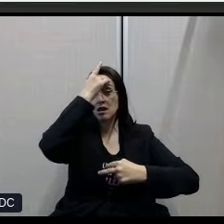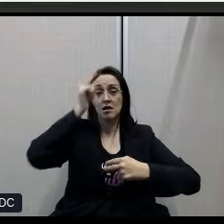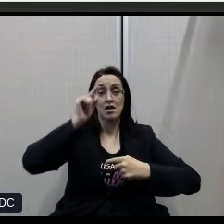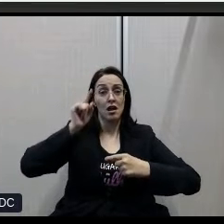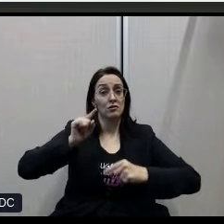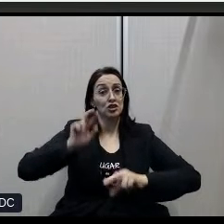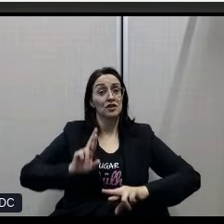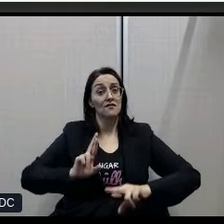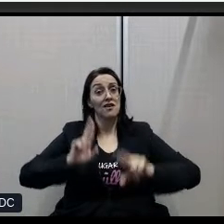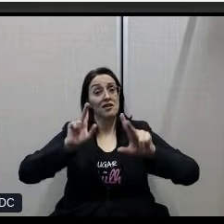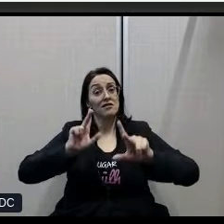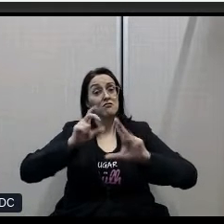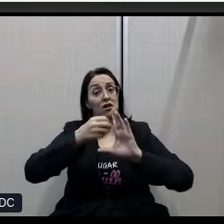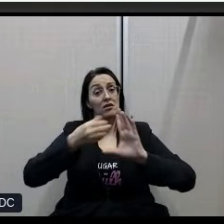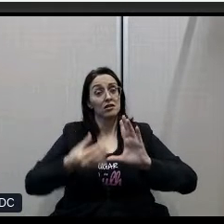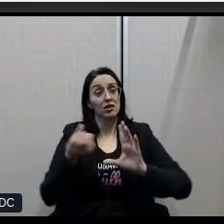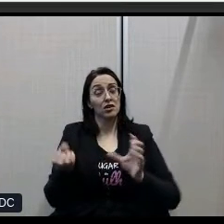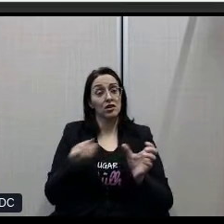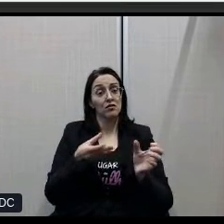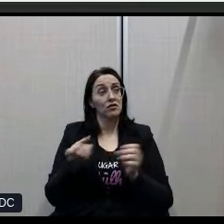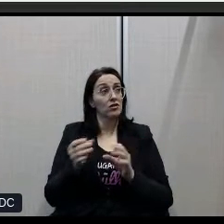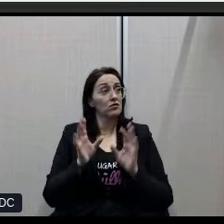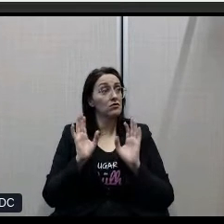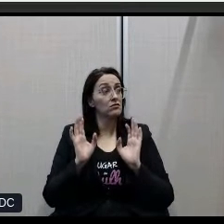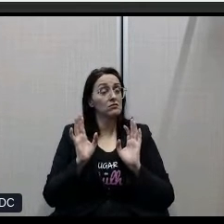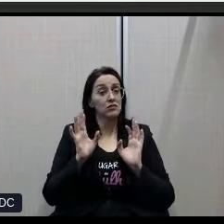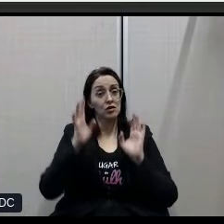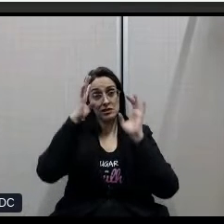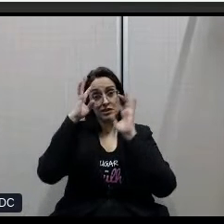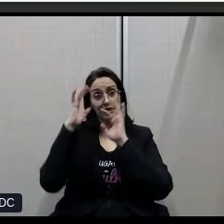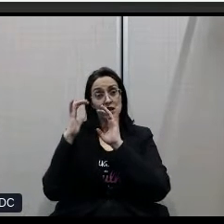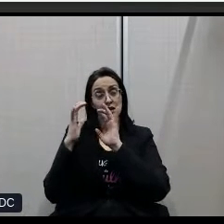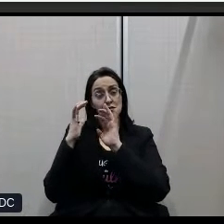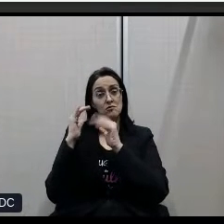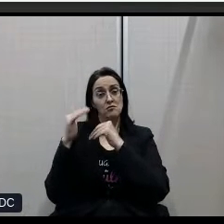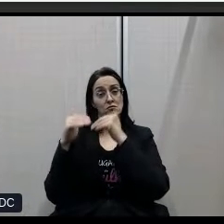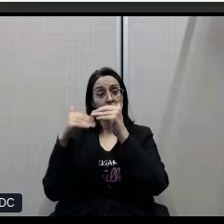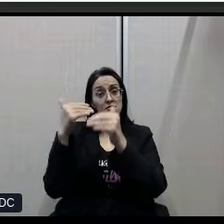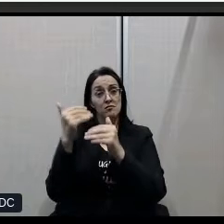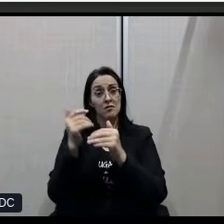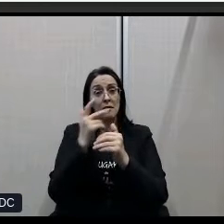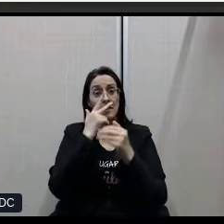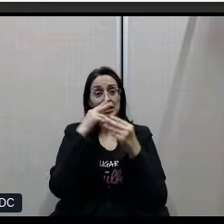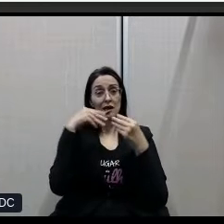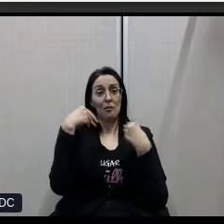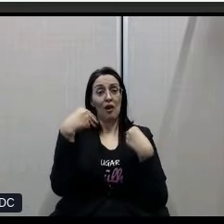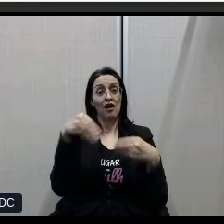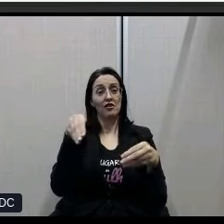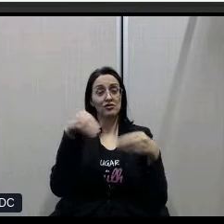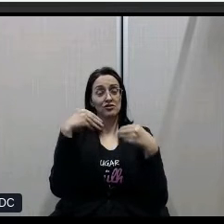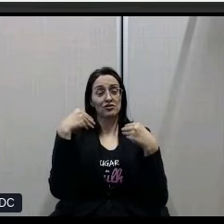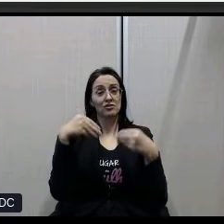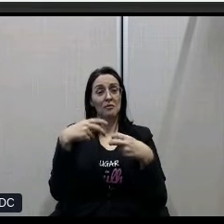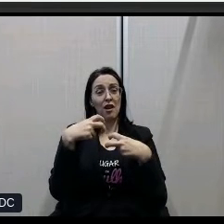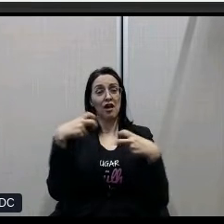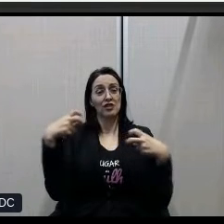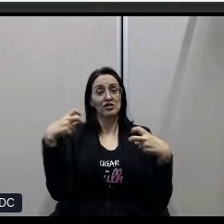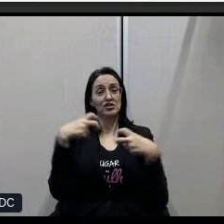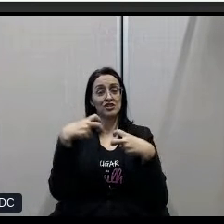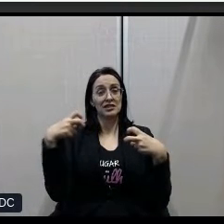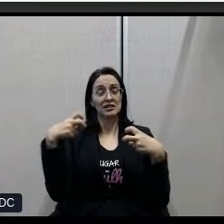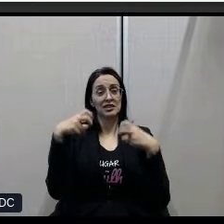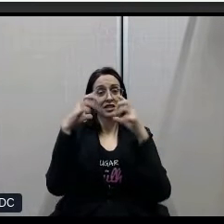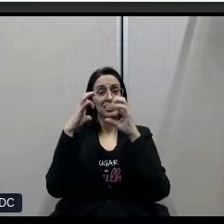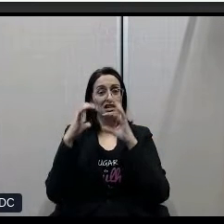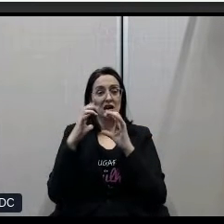uma diferença, uma característica nova, seu cérebro evoluiu, conceito chamado plasticidade cerebral. Não é disfuncional,